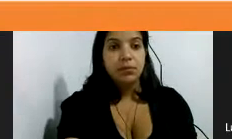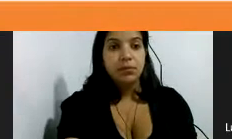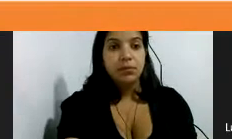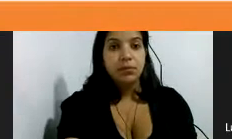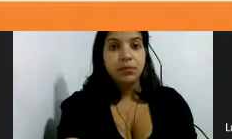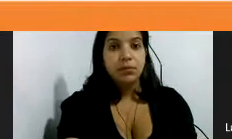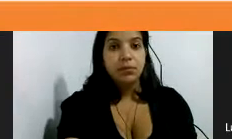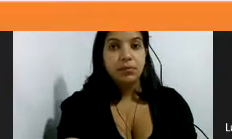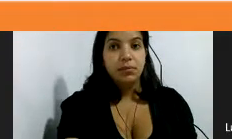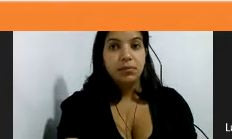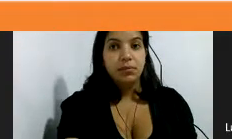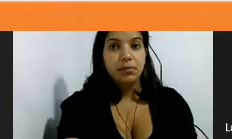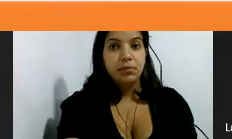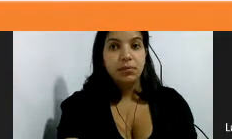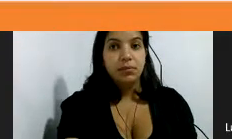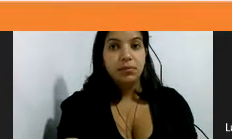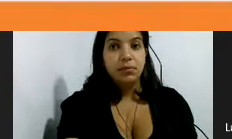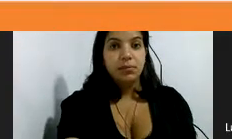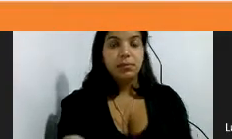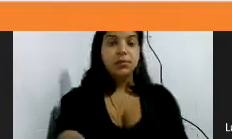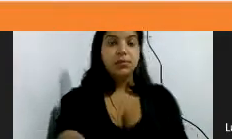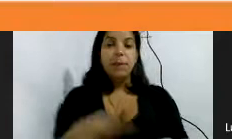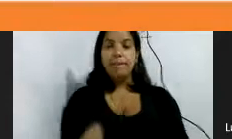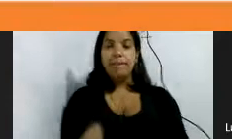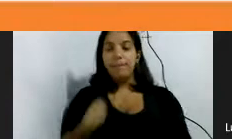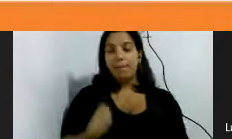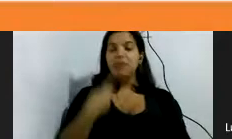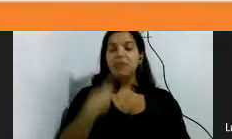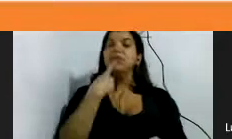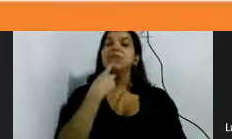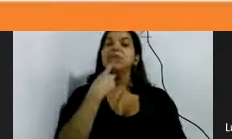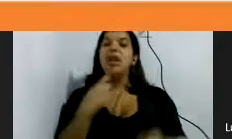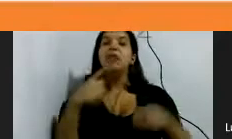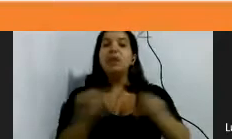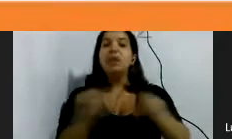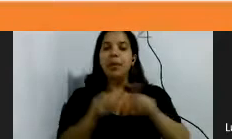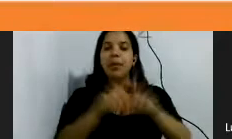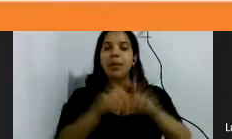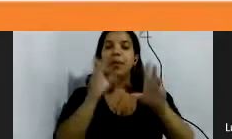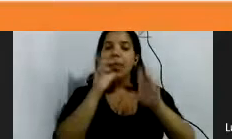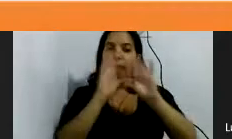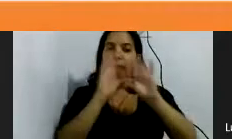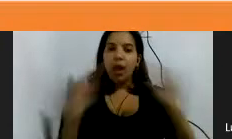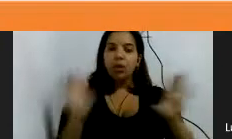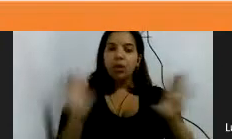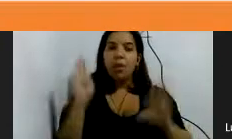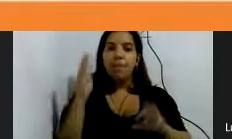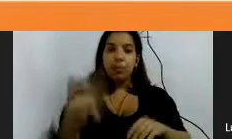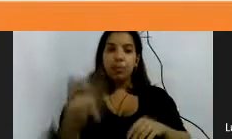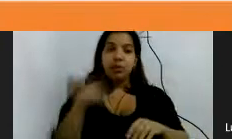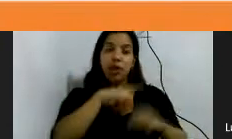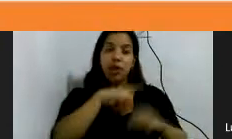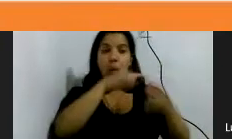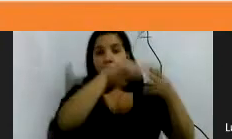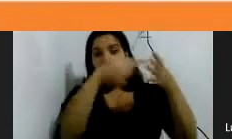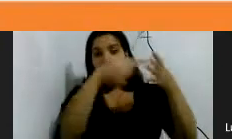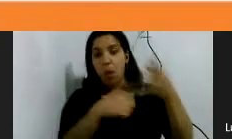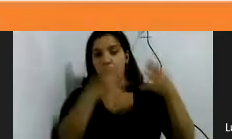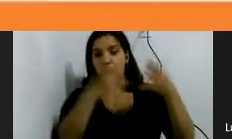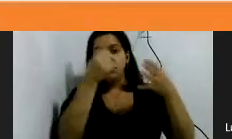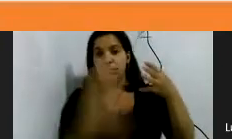estão presentes na saliva e também em outros líquidos biológicos. Então, a gente tem 4 antígenos descritos